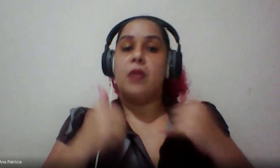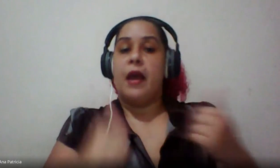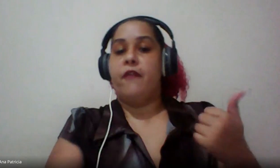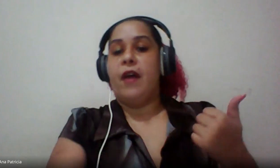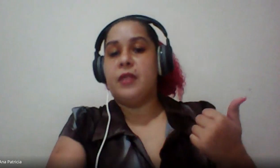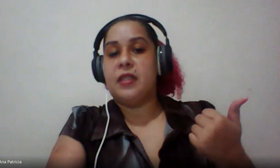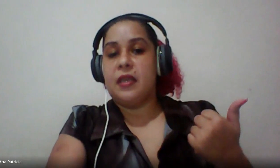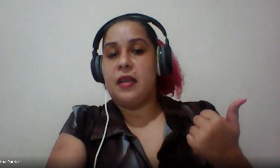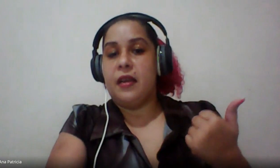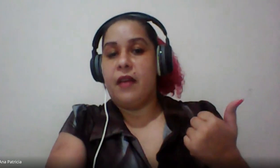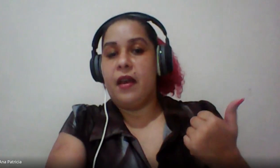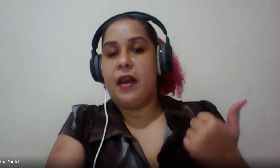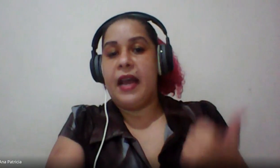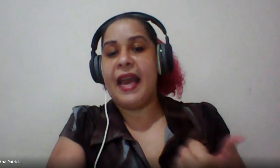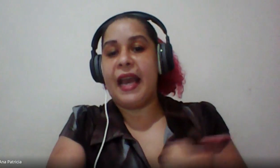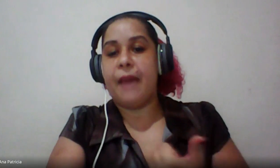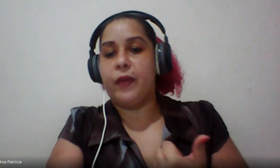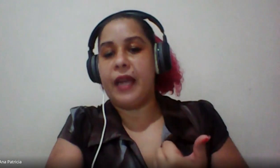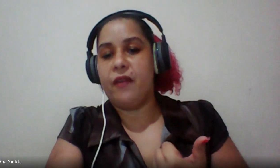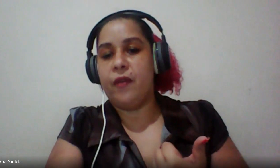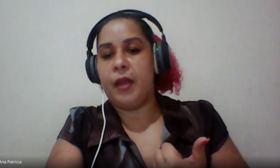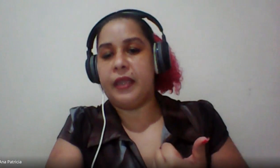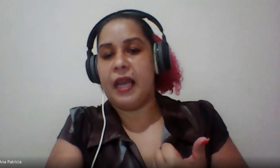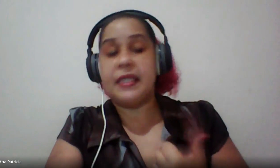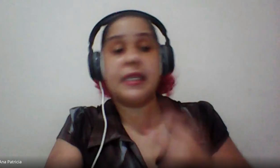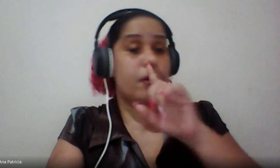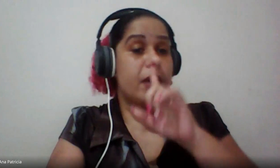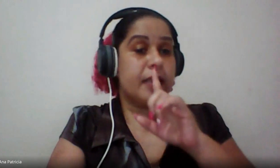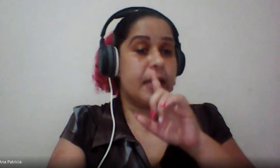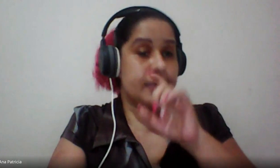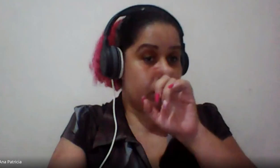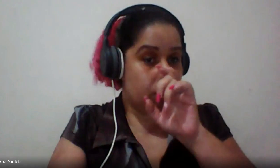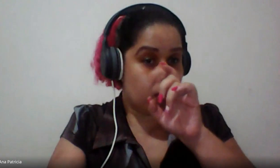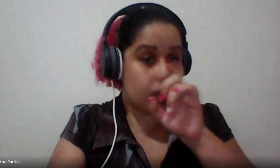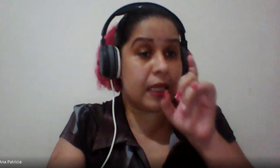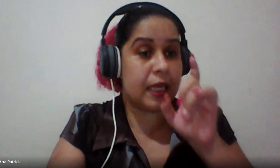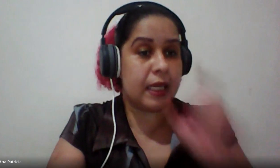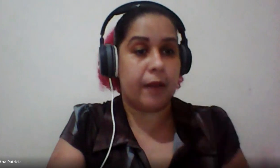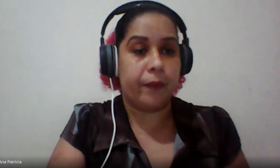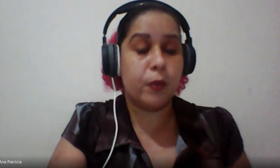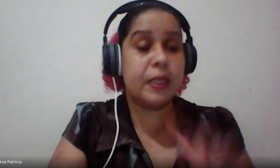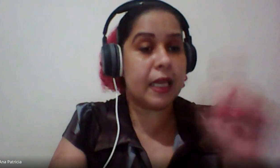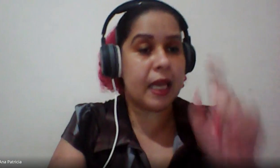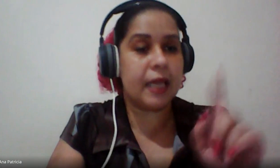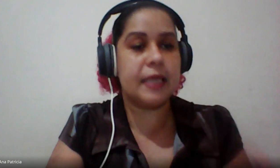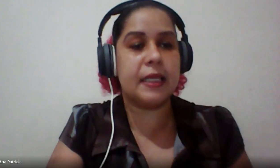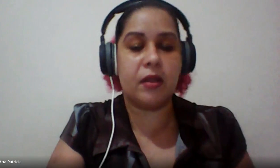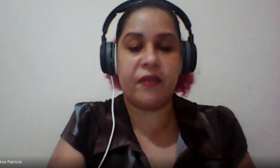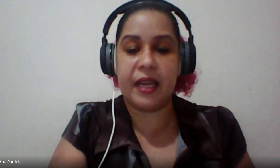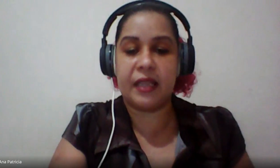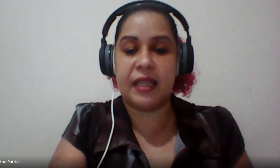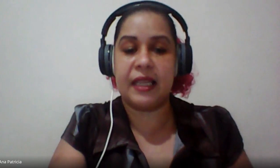Então, vamos recapitular, eu vou botar... Sim, eu ia esquecendo, gente, o cedilha. O cedilha, ele tem